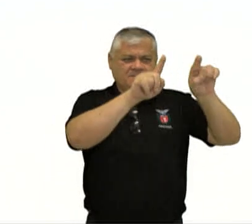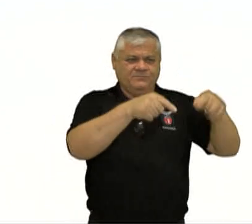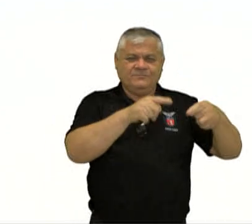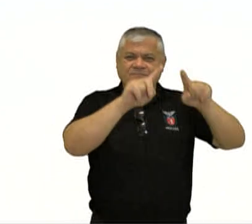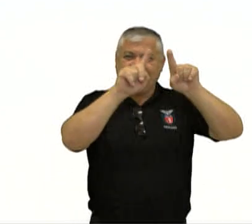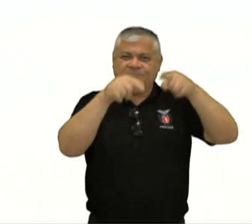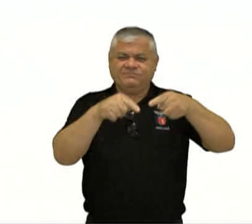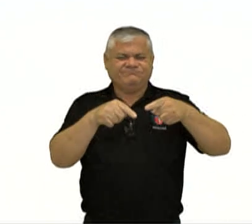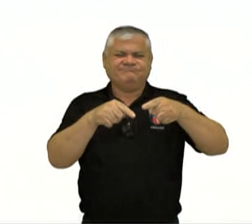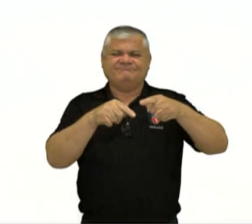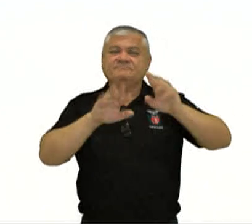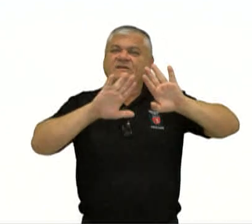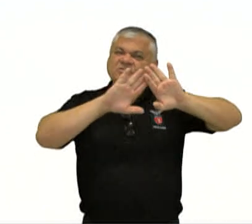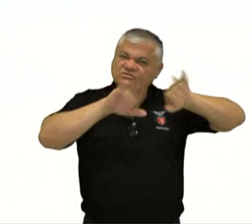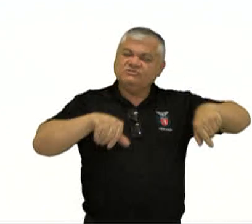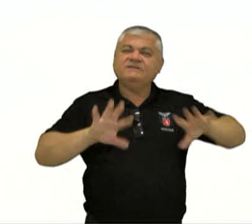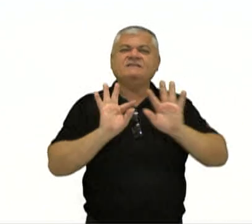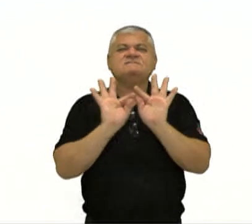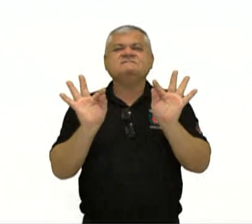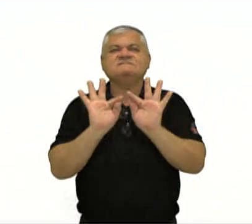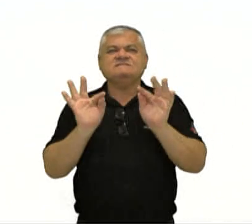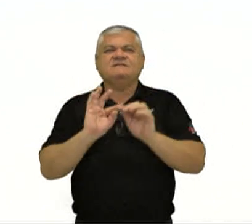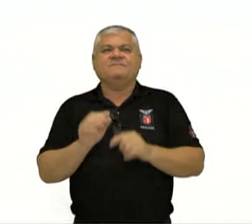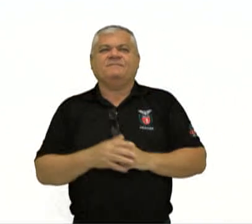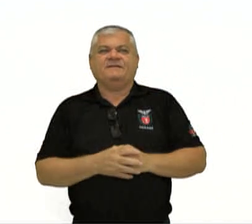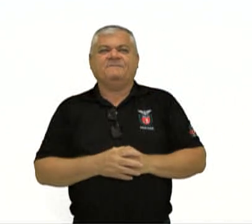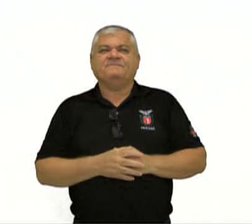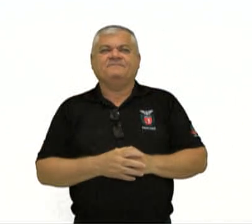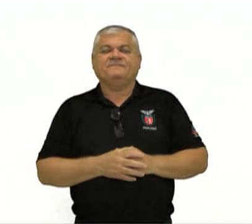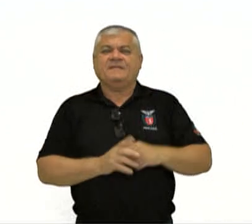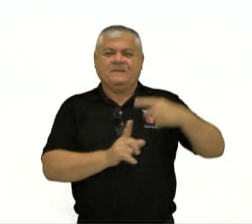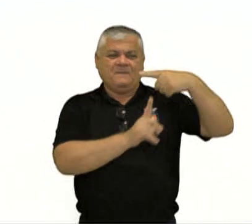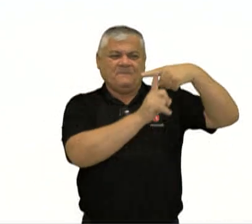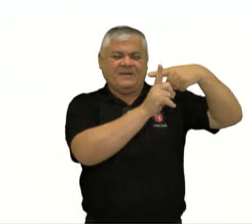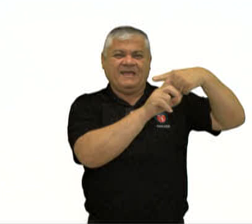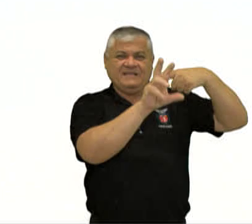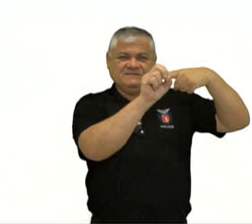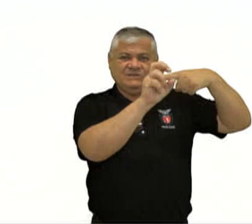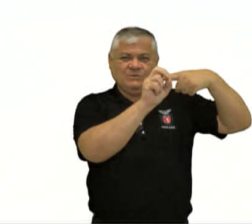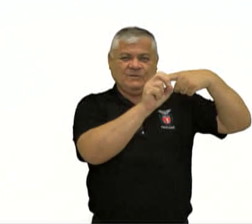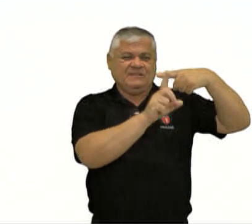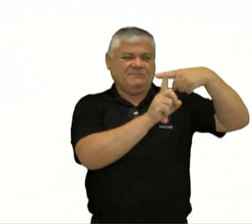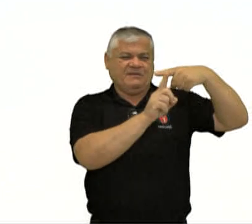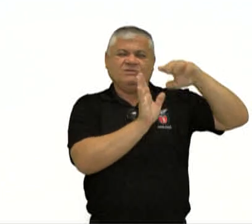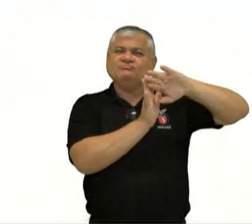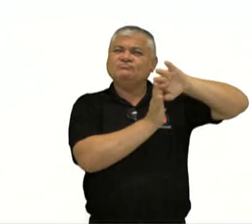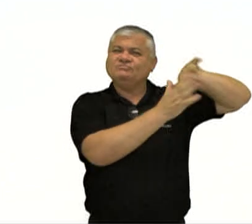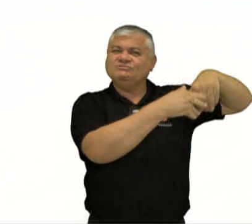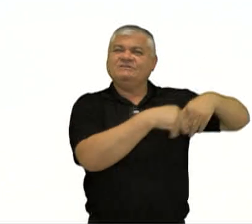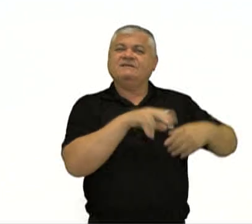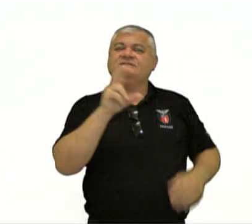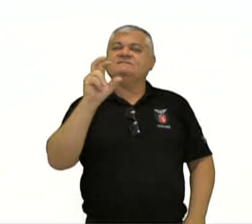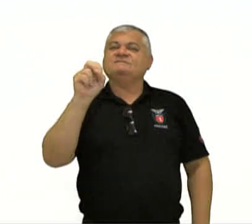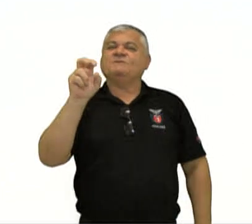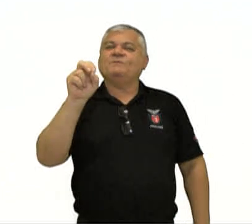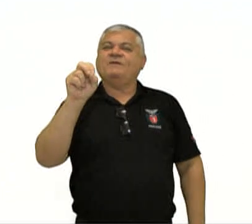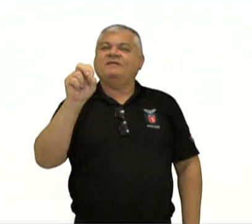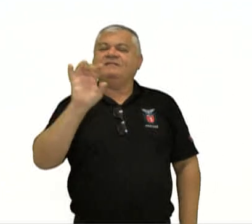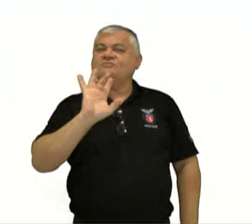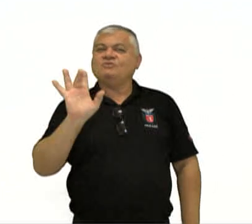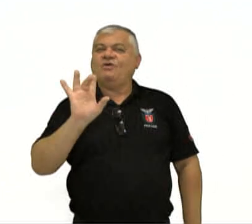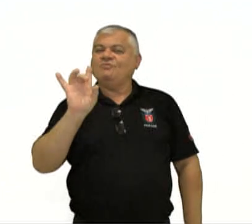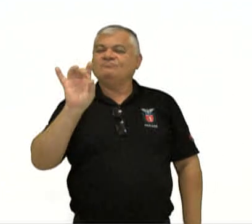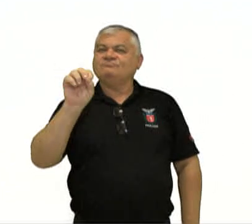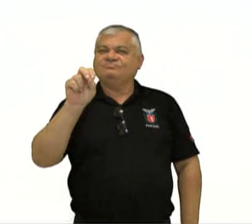usar a notação simplificada aqui? Mais 50, esse sinalzinho de mais eu posso omitir, fica só o 50